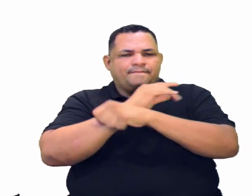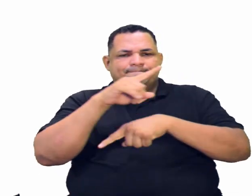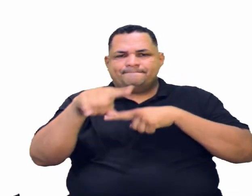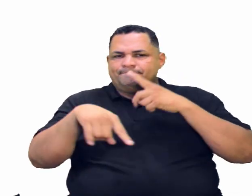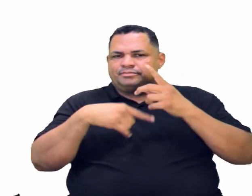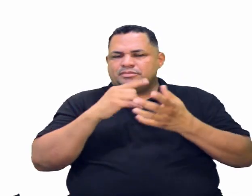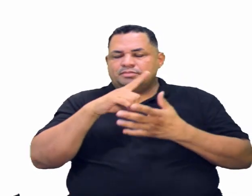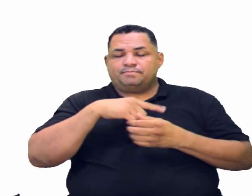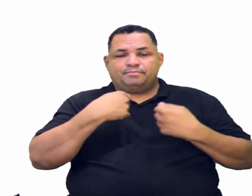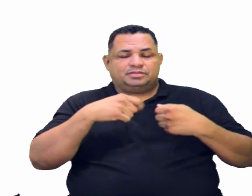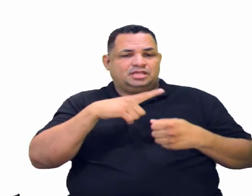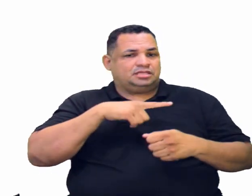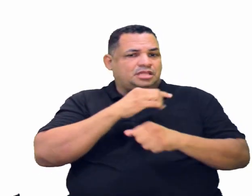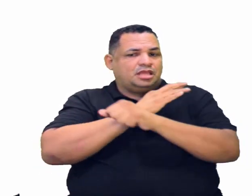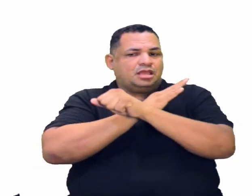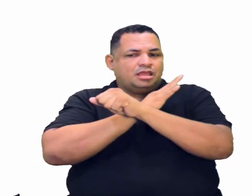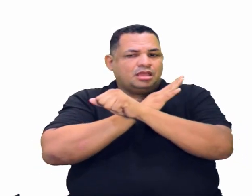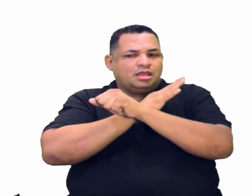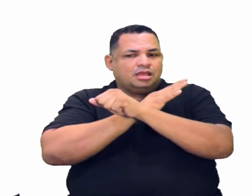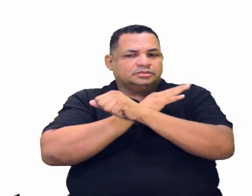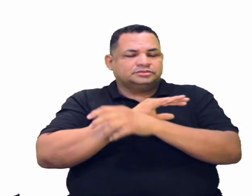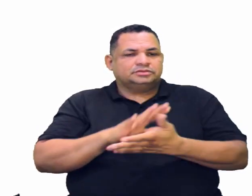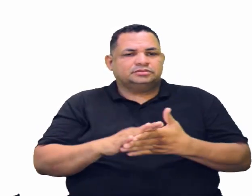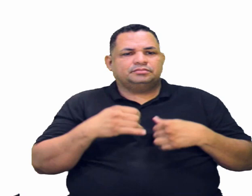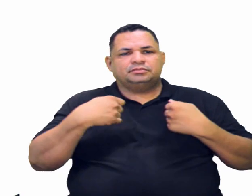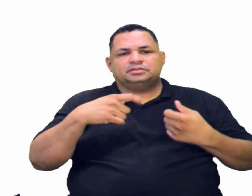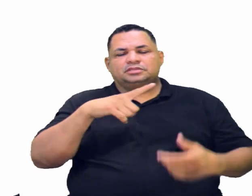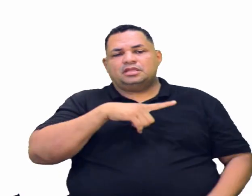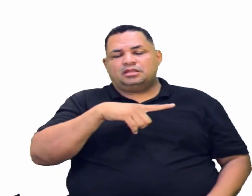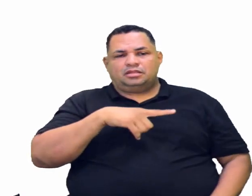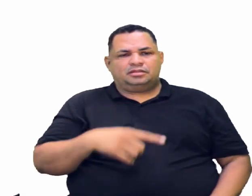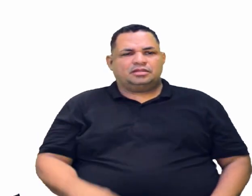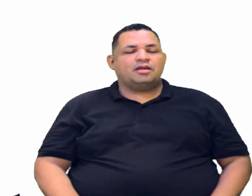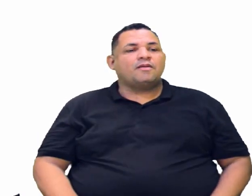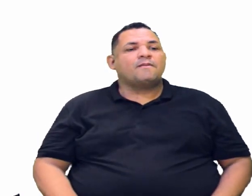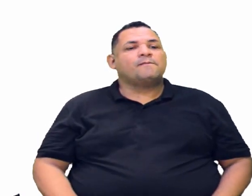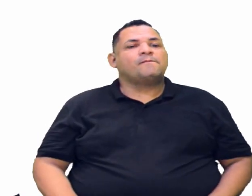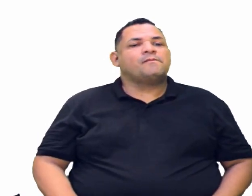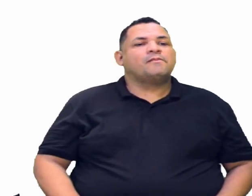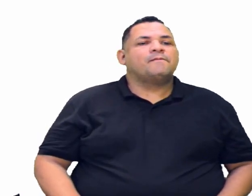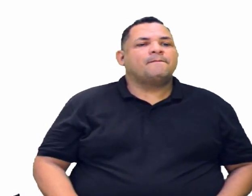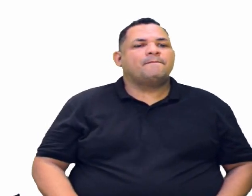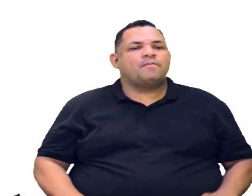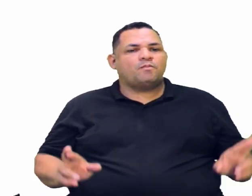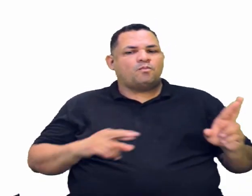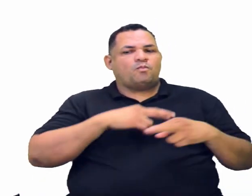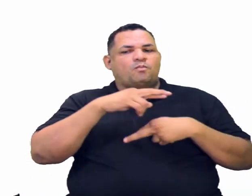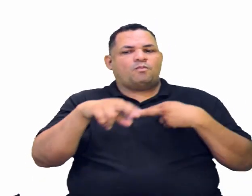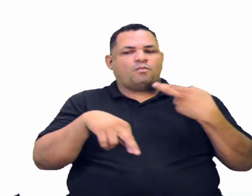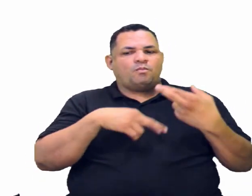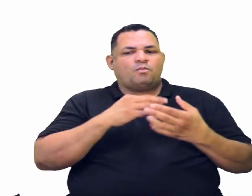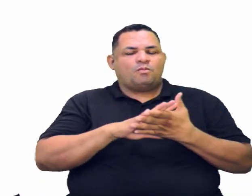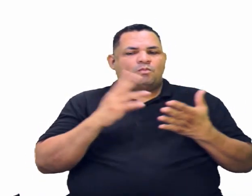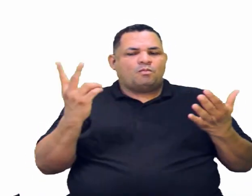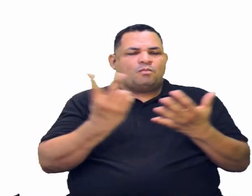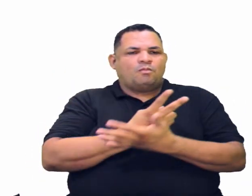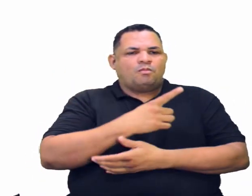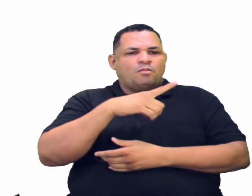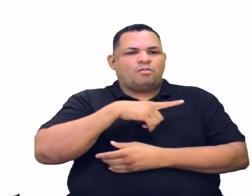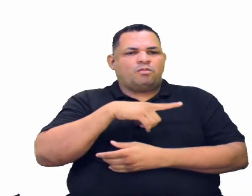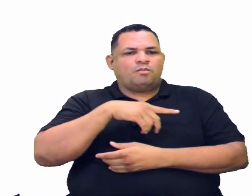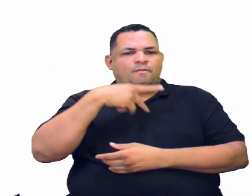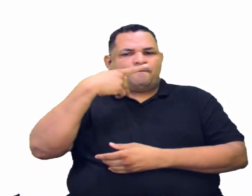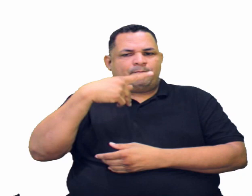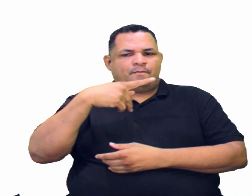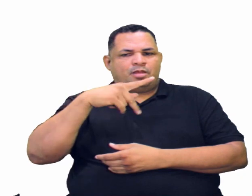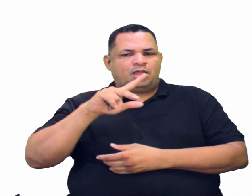em cima da seta está representando que o meio onde essa reação está ocorrendo, ela tem um